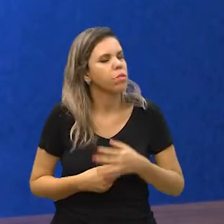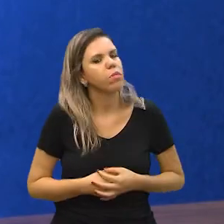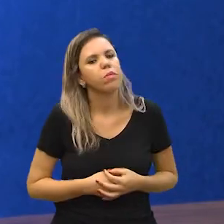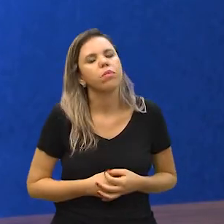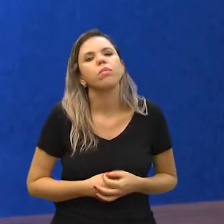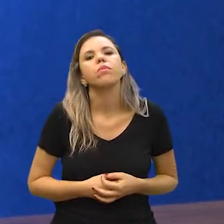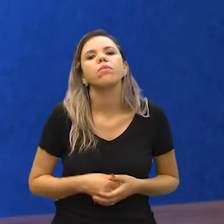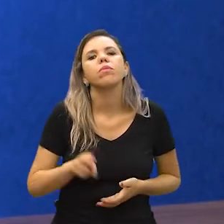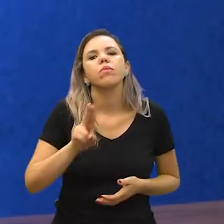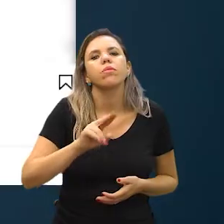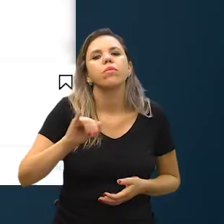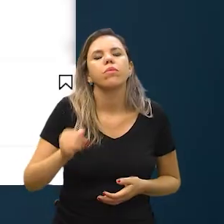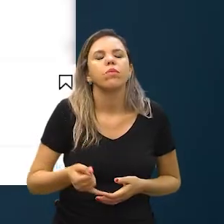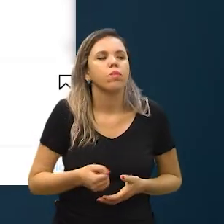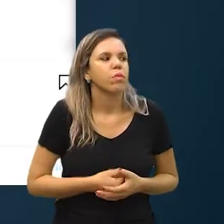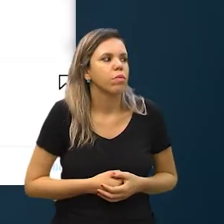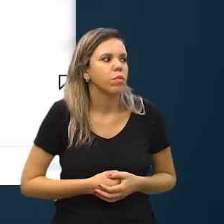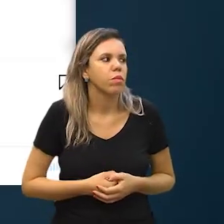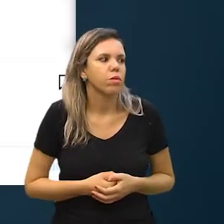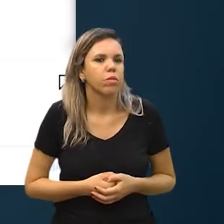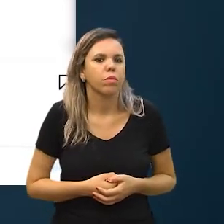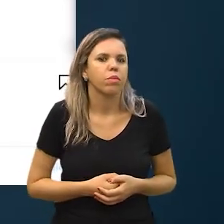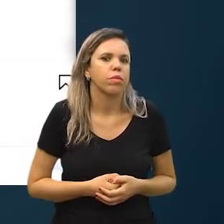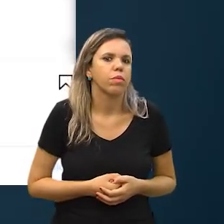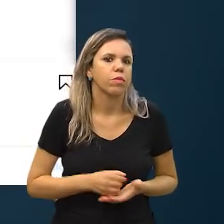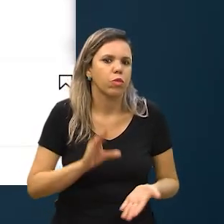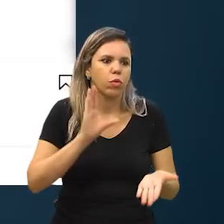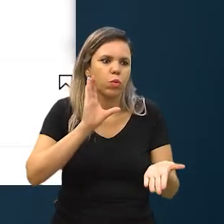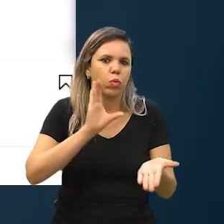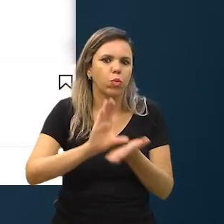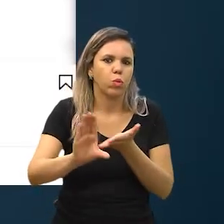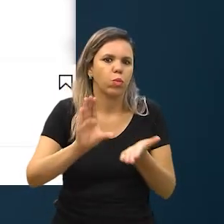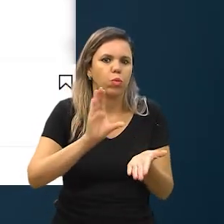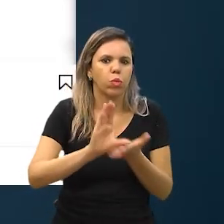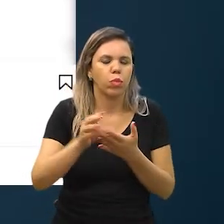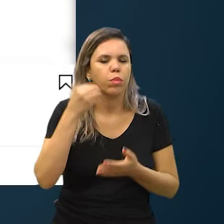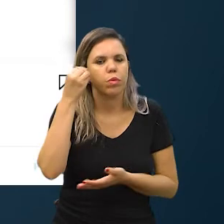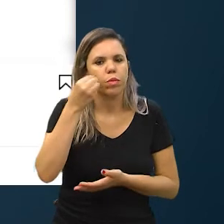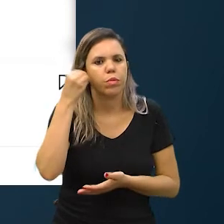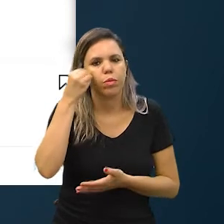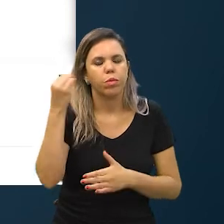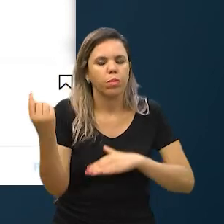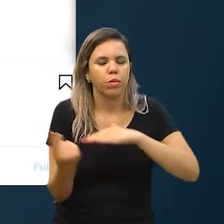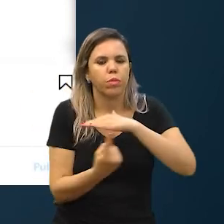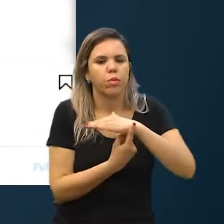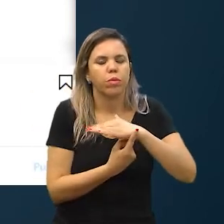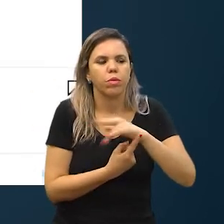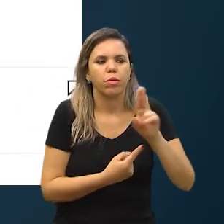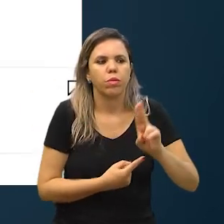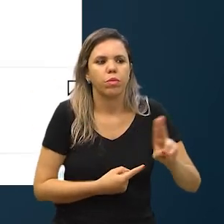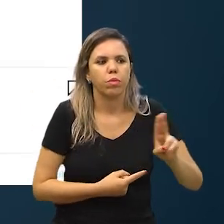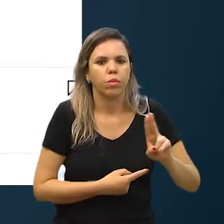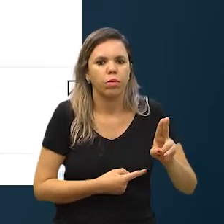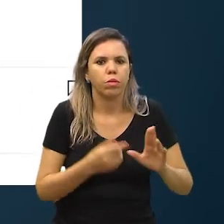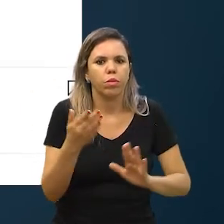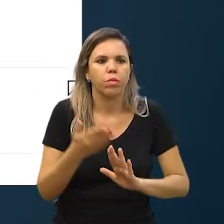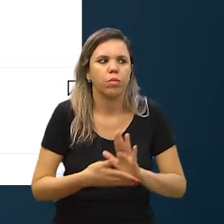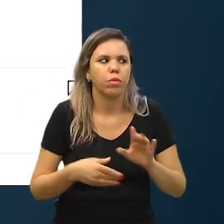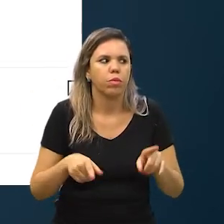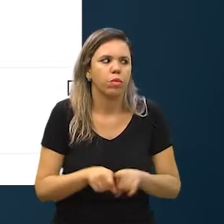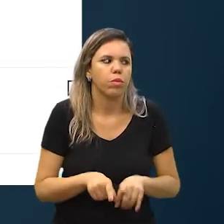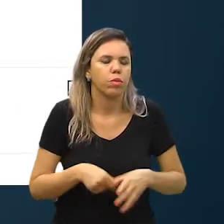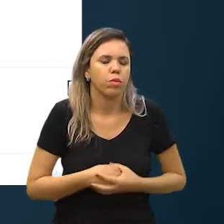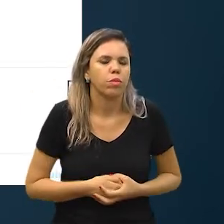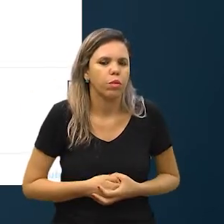trazia uma dificuldade para o uso. Então, a gente investiu muito na experiência do cliente, na experiência do usuário, para provar